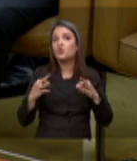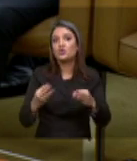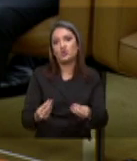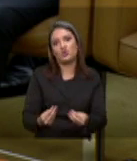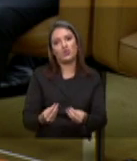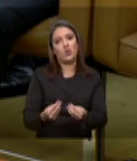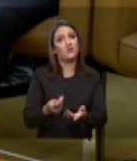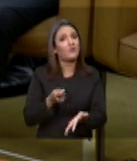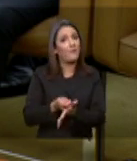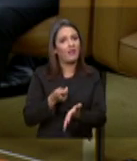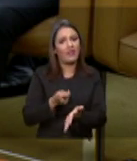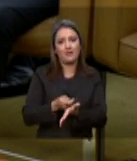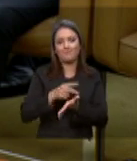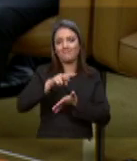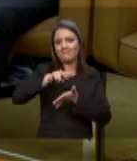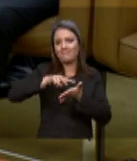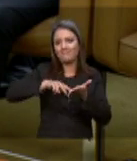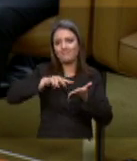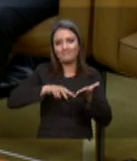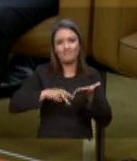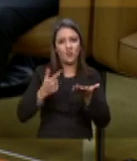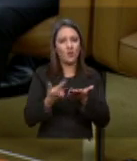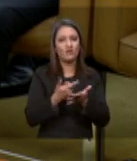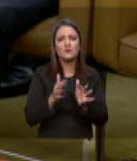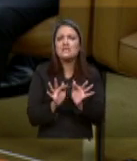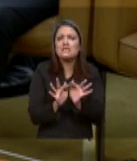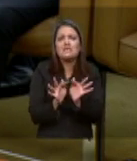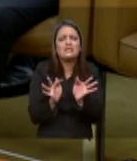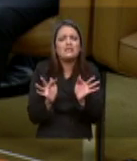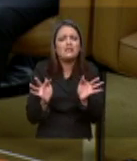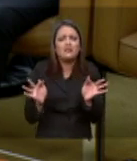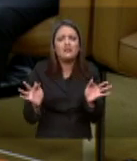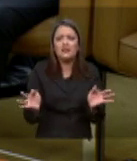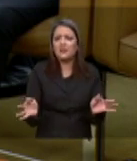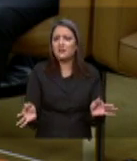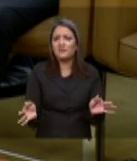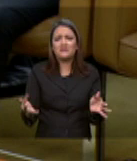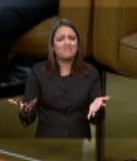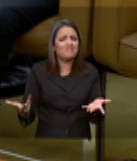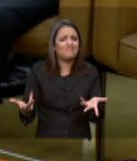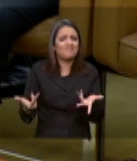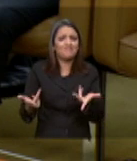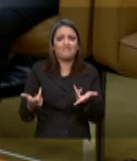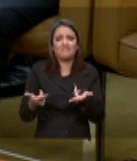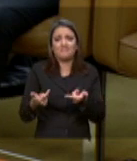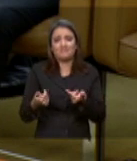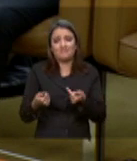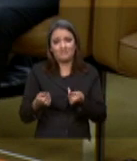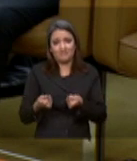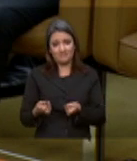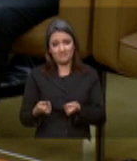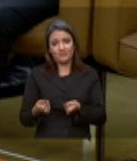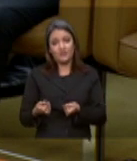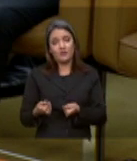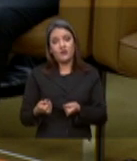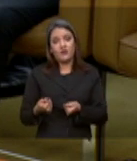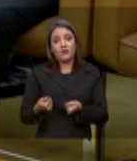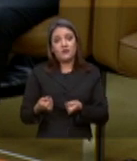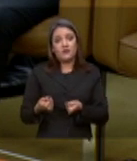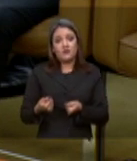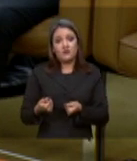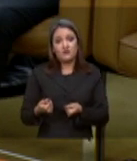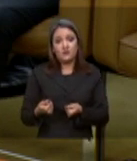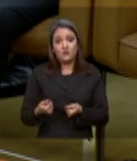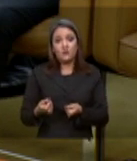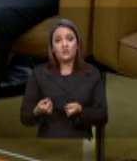todos. É simples, é de uma beleza. E ele aponta uma solução que eu